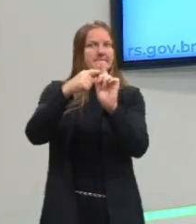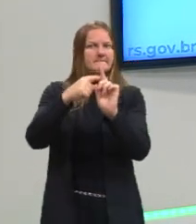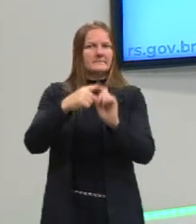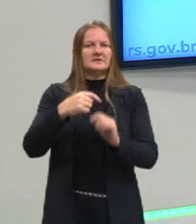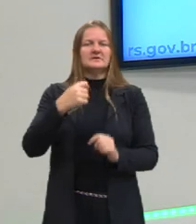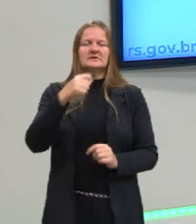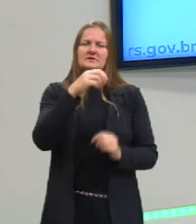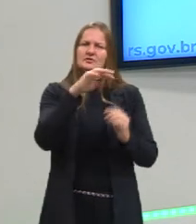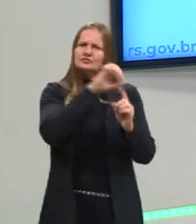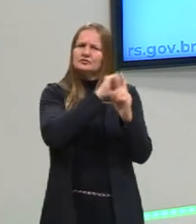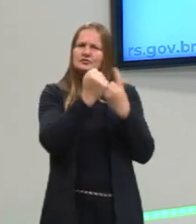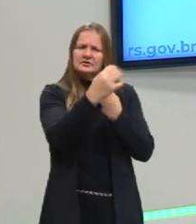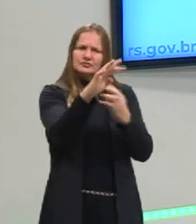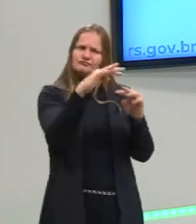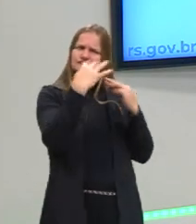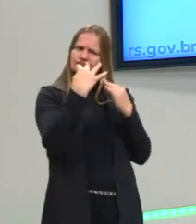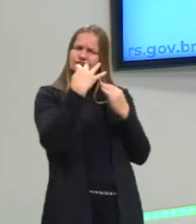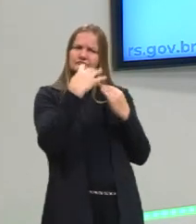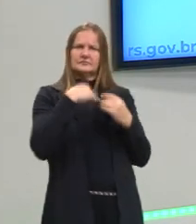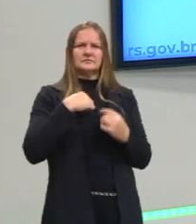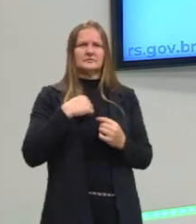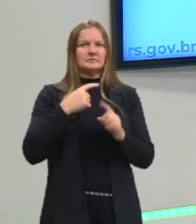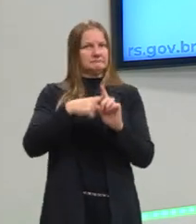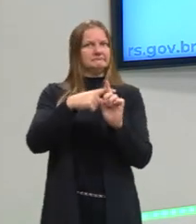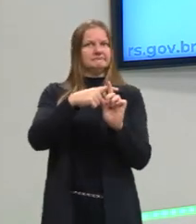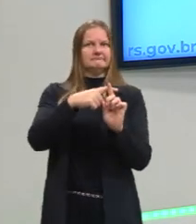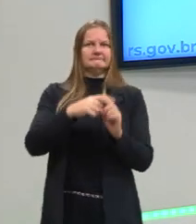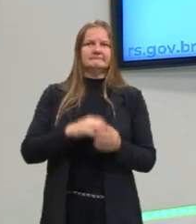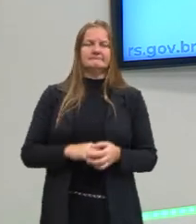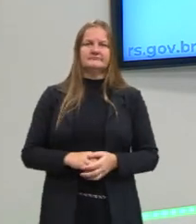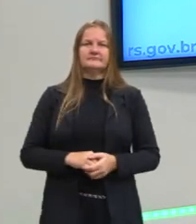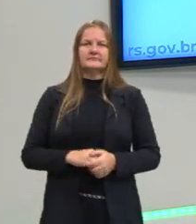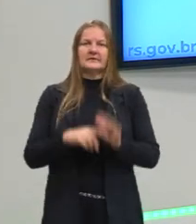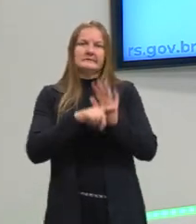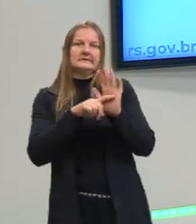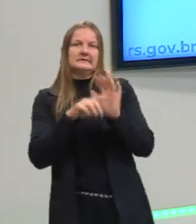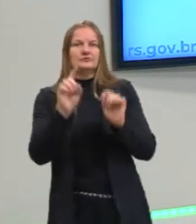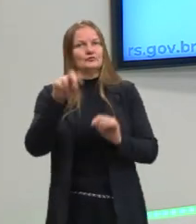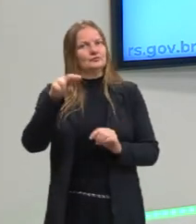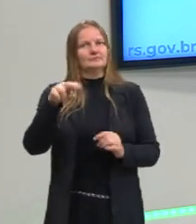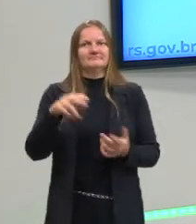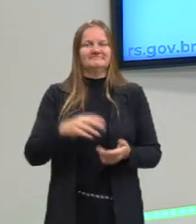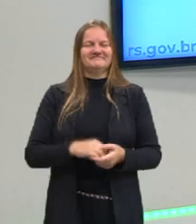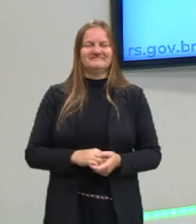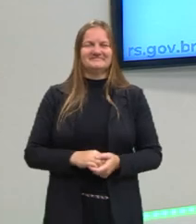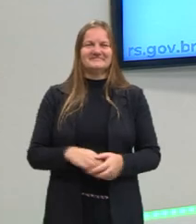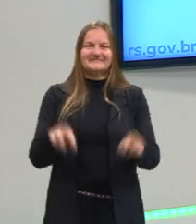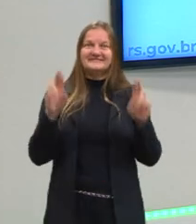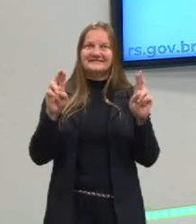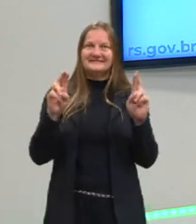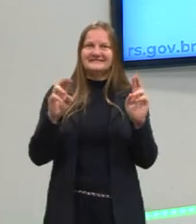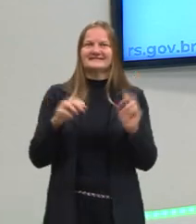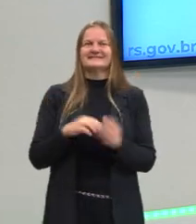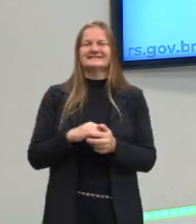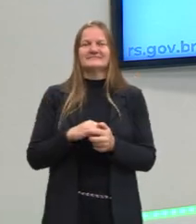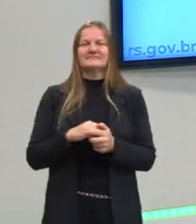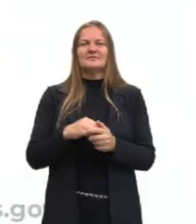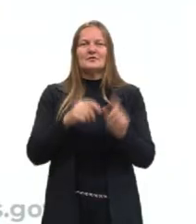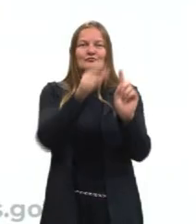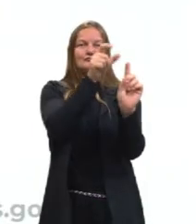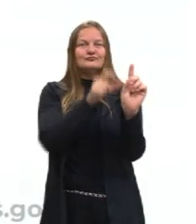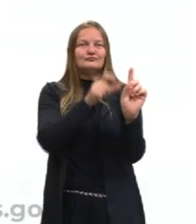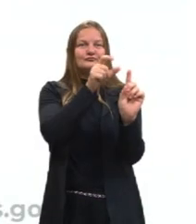as ações dificilmente se nós esperamos uma ação negativa mas sim uma ação positiva o